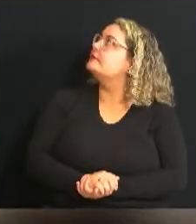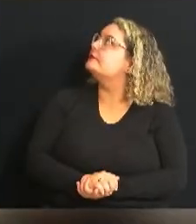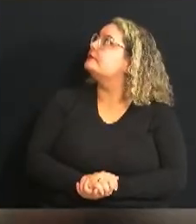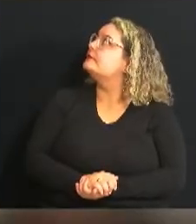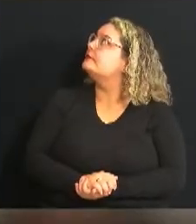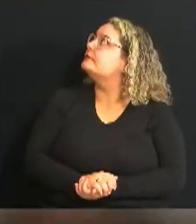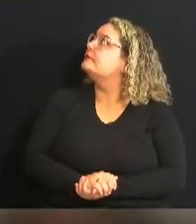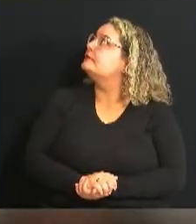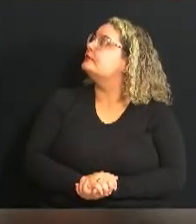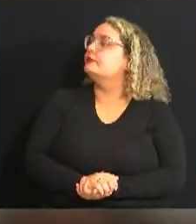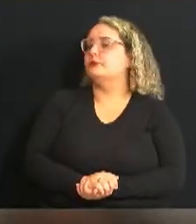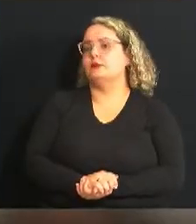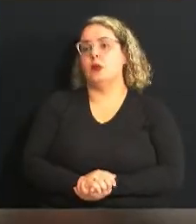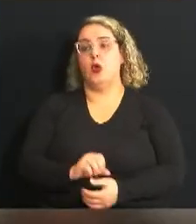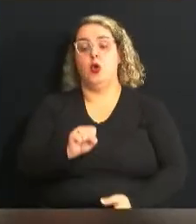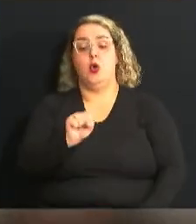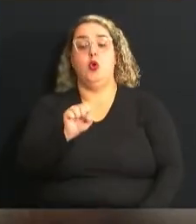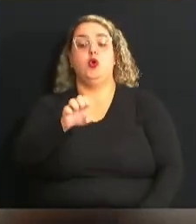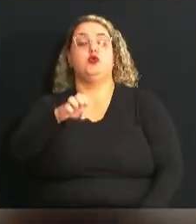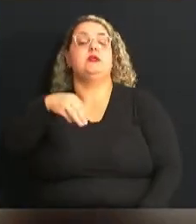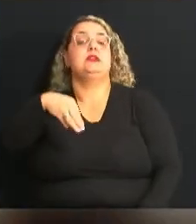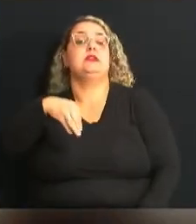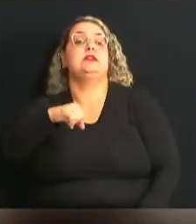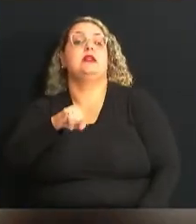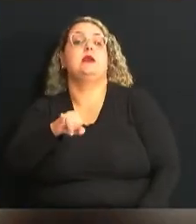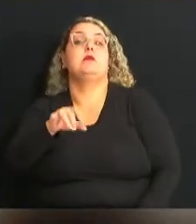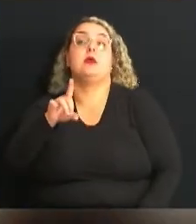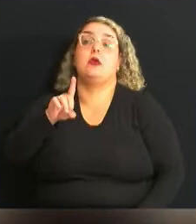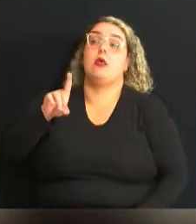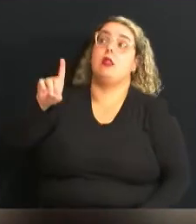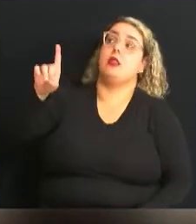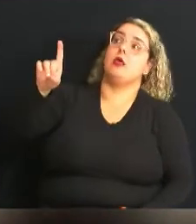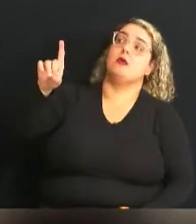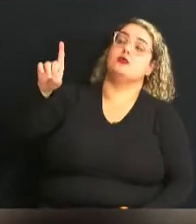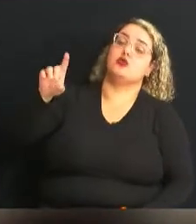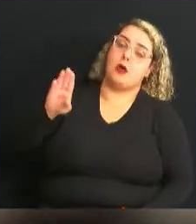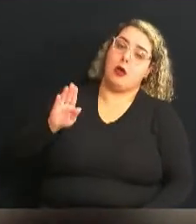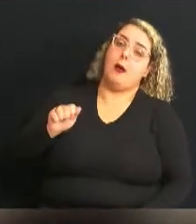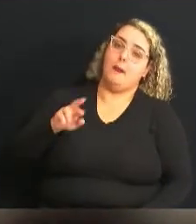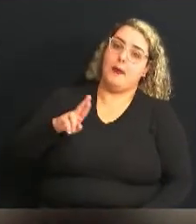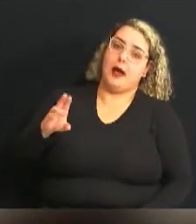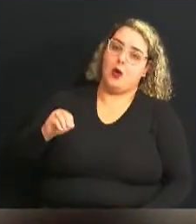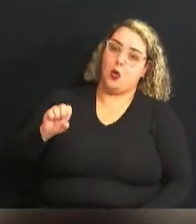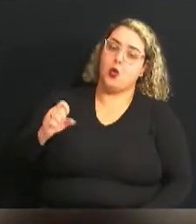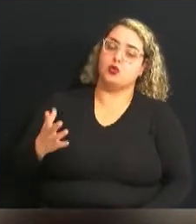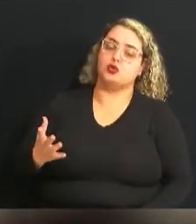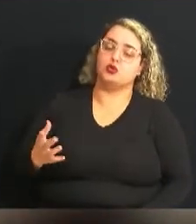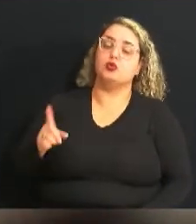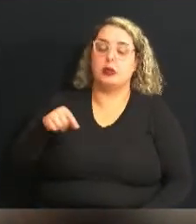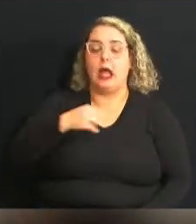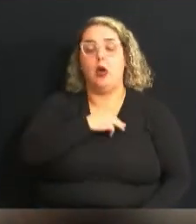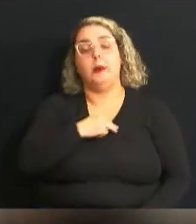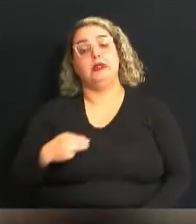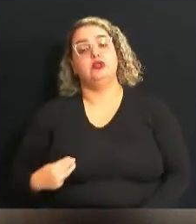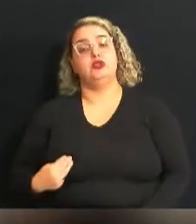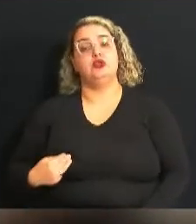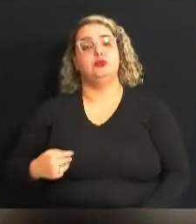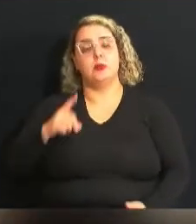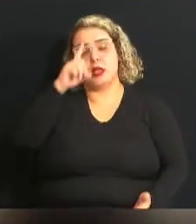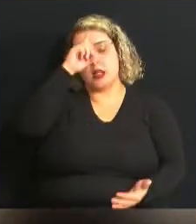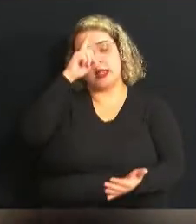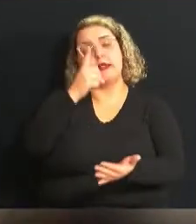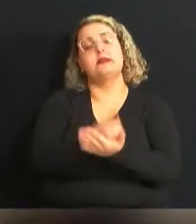O semideus Barroso, né, que se coloca como ministro, né, tomou uma decisão